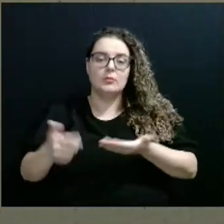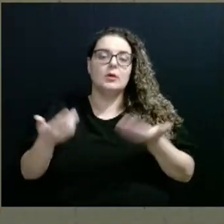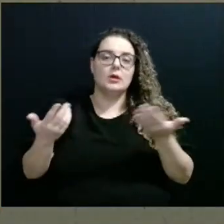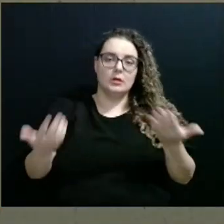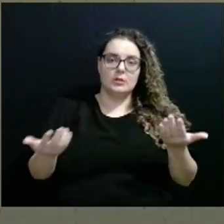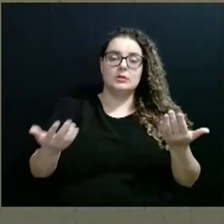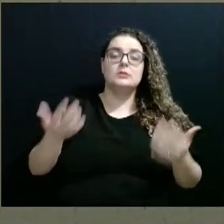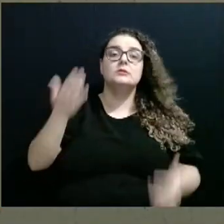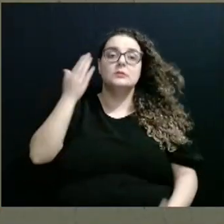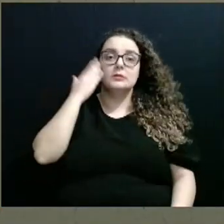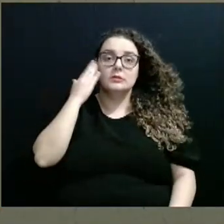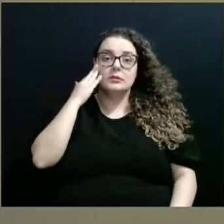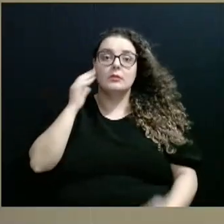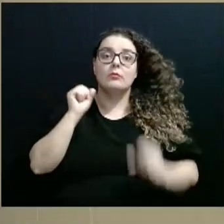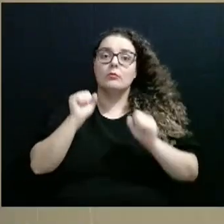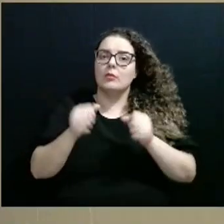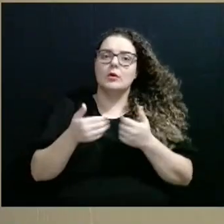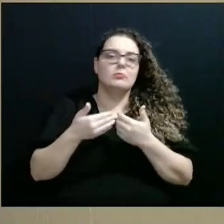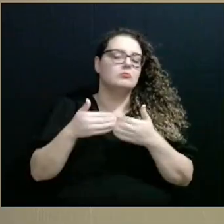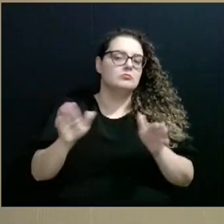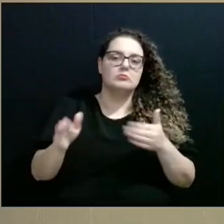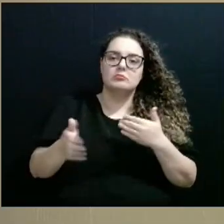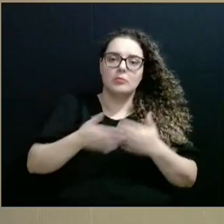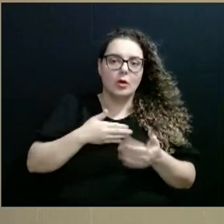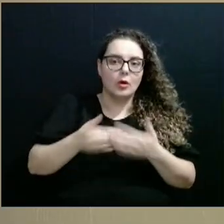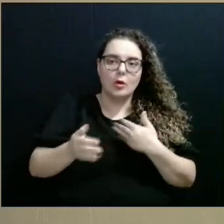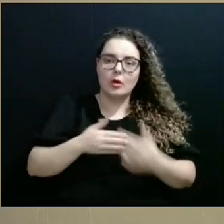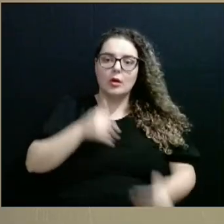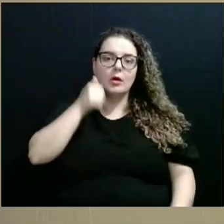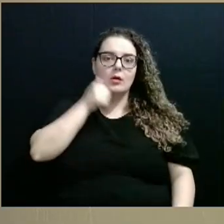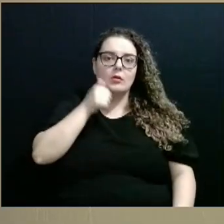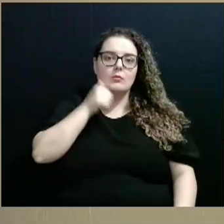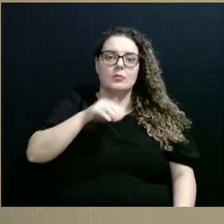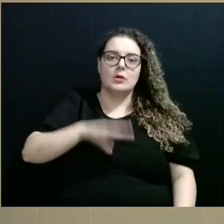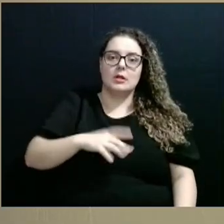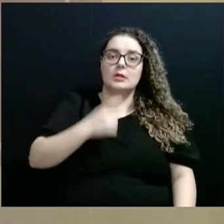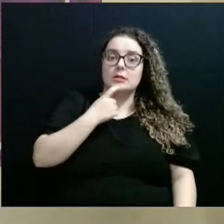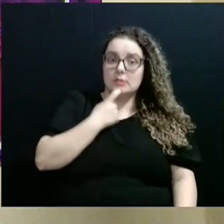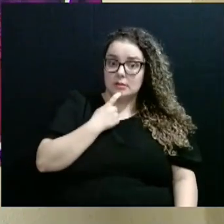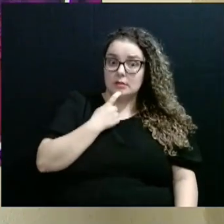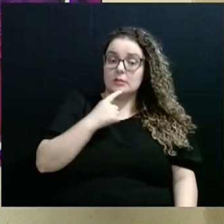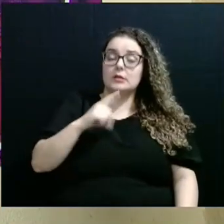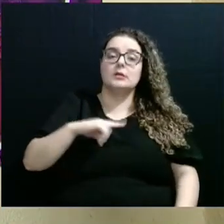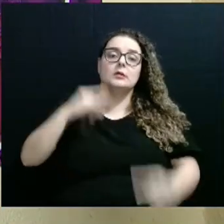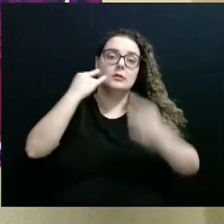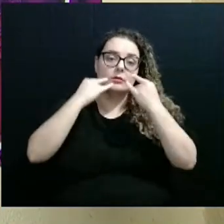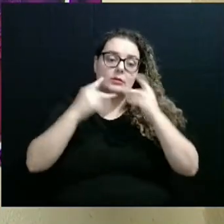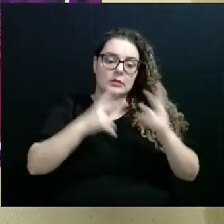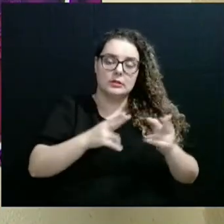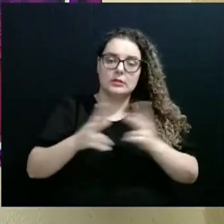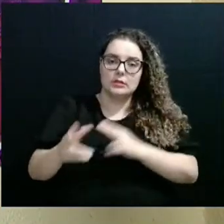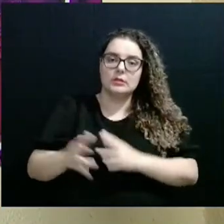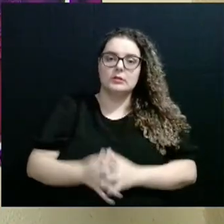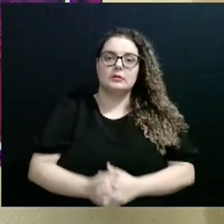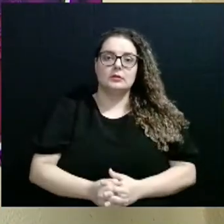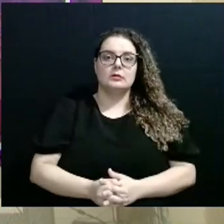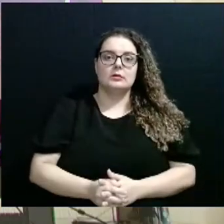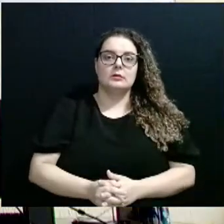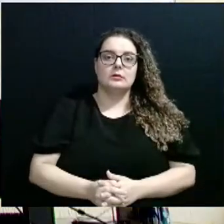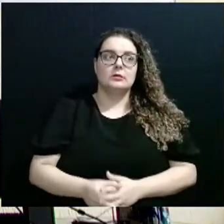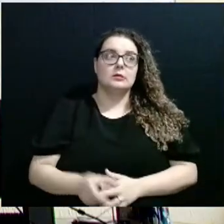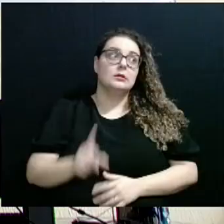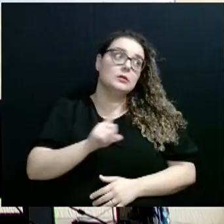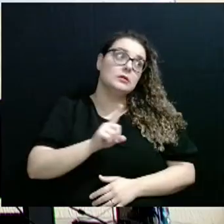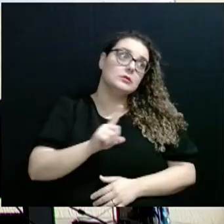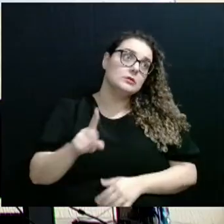isso pode ser aberto para qualquer mulher de Campinas que tenha esse mesmo interesse. E não necessariamente a pessoa ela precisa